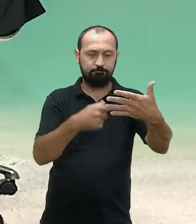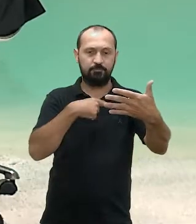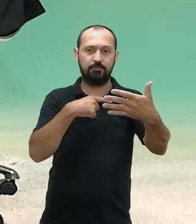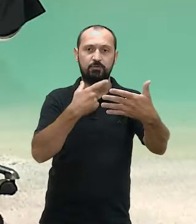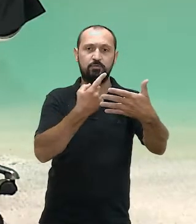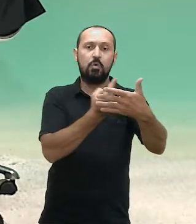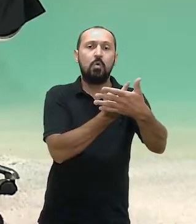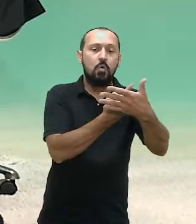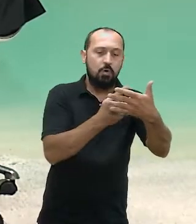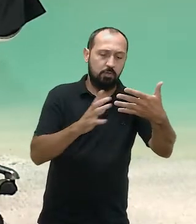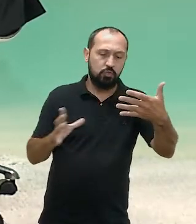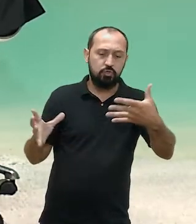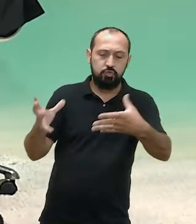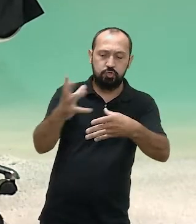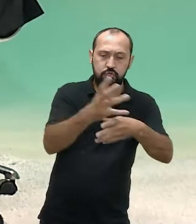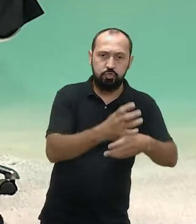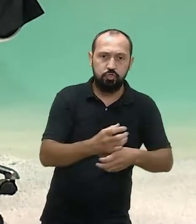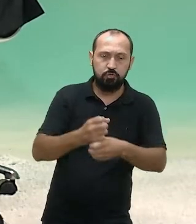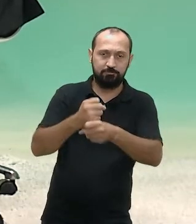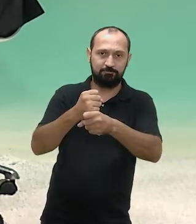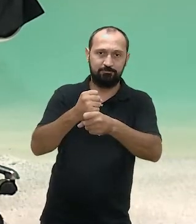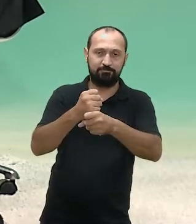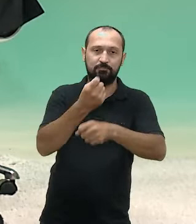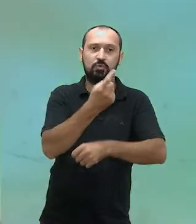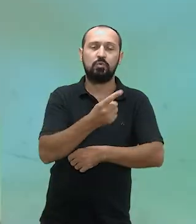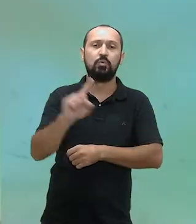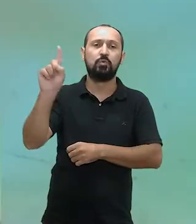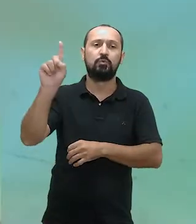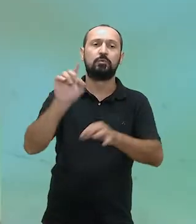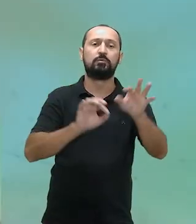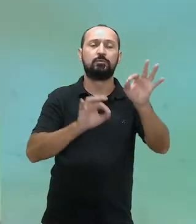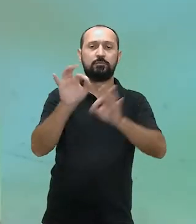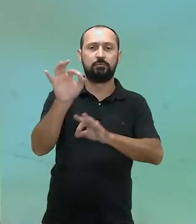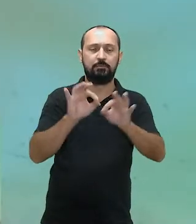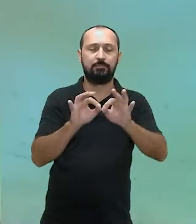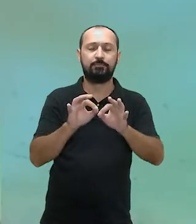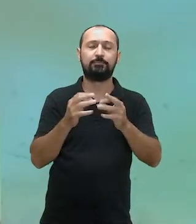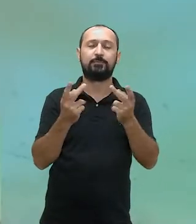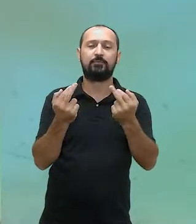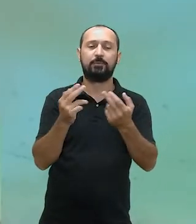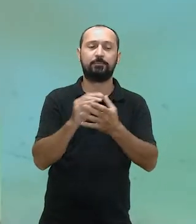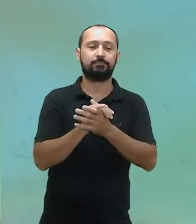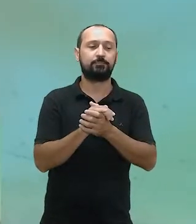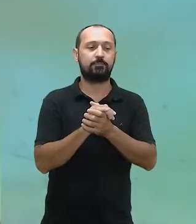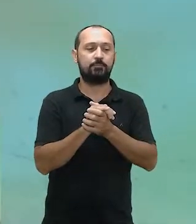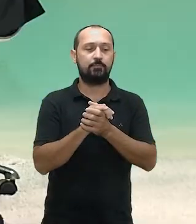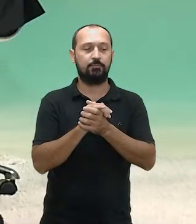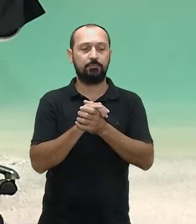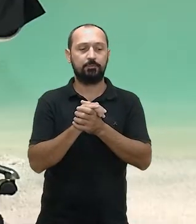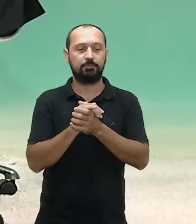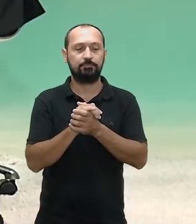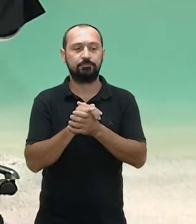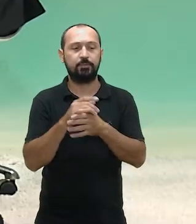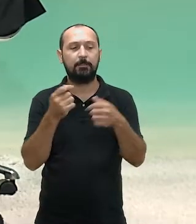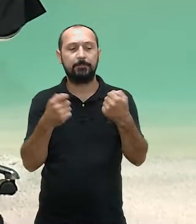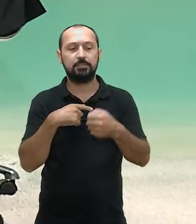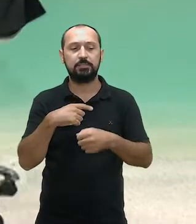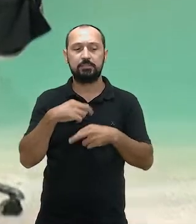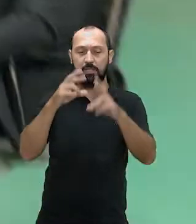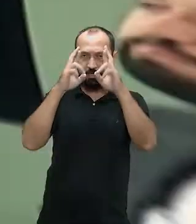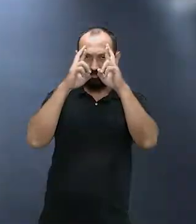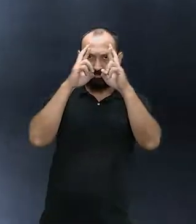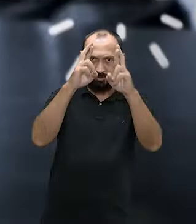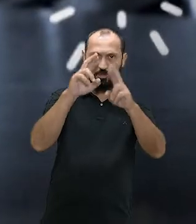uma lei só. Ele organiza. Contemplando todo mundo da administração Contemplando pública. Todos, que devem respeitar a